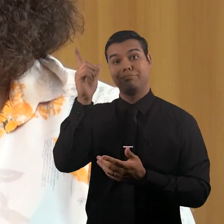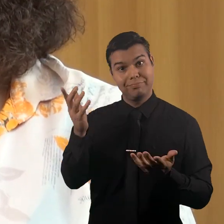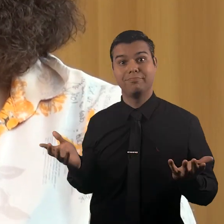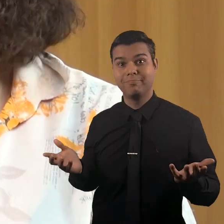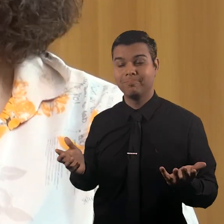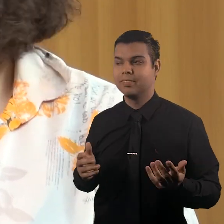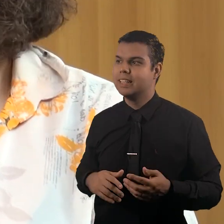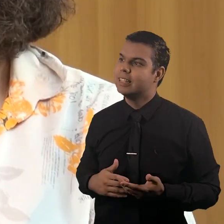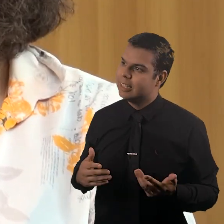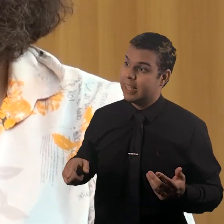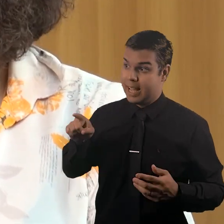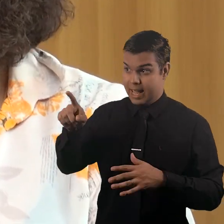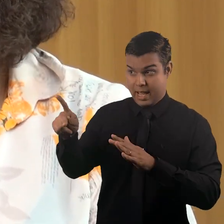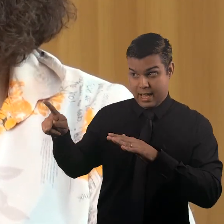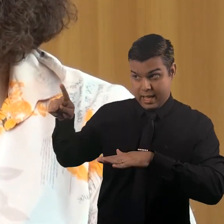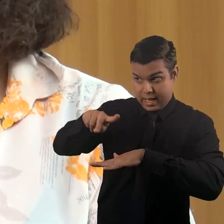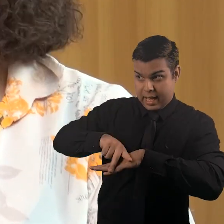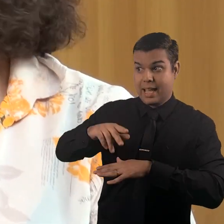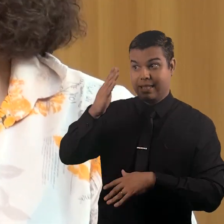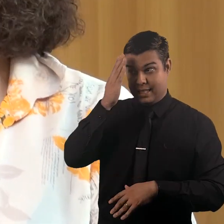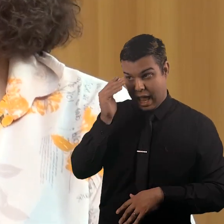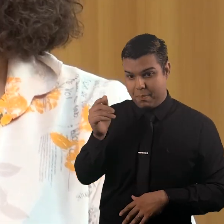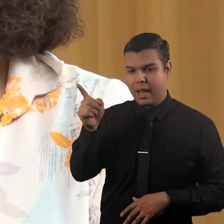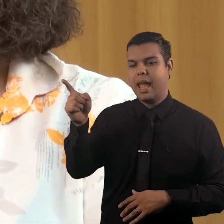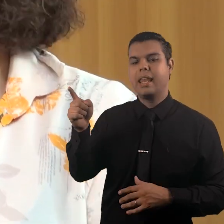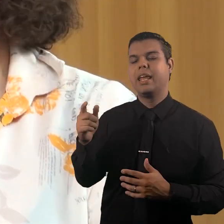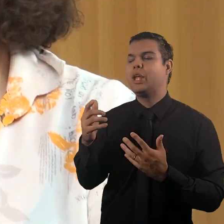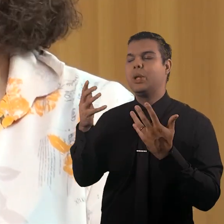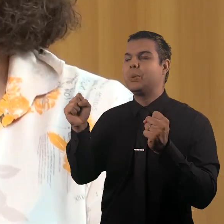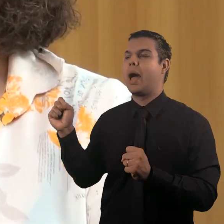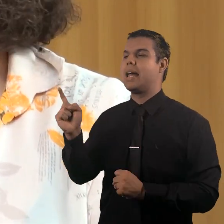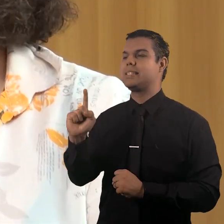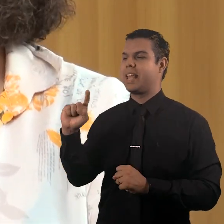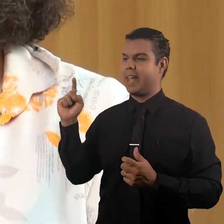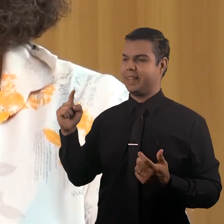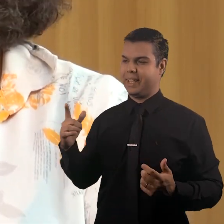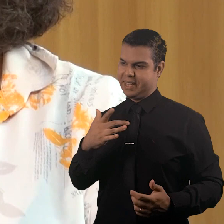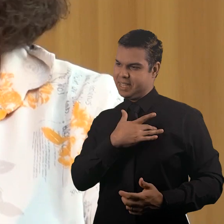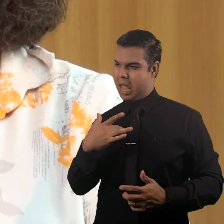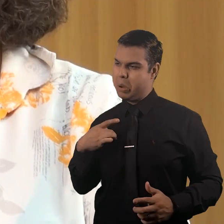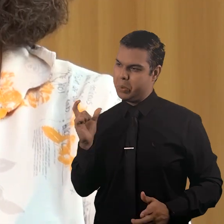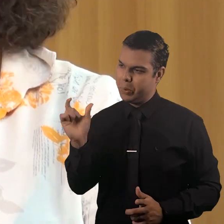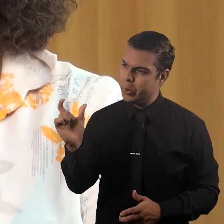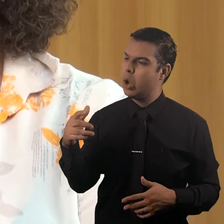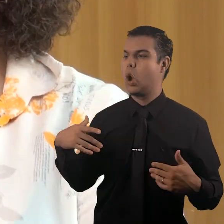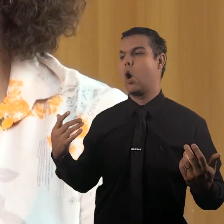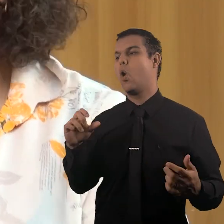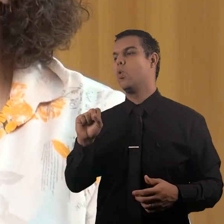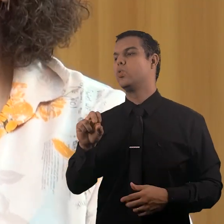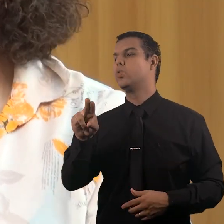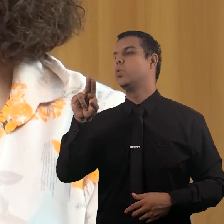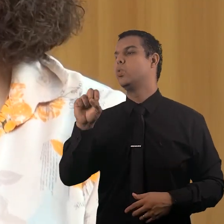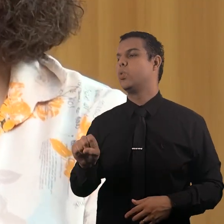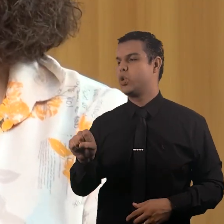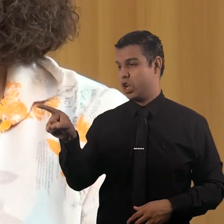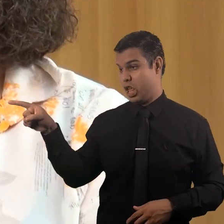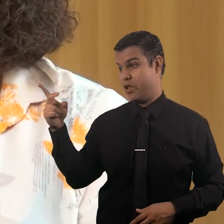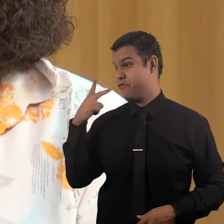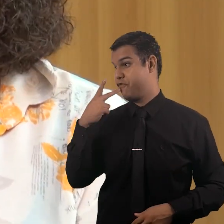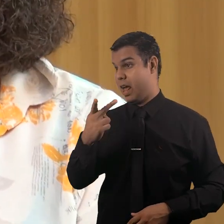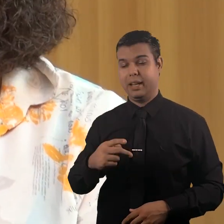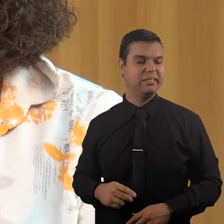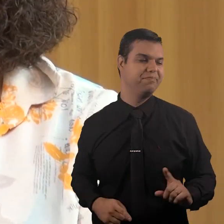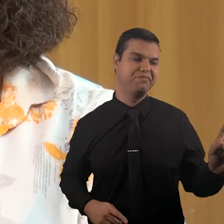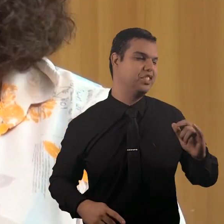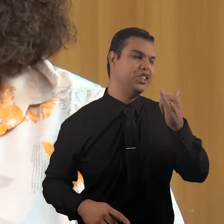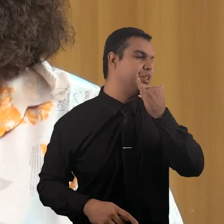passou. Então, o paciente, quando sabe disso, ele não vai aceitar que o plano de saúde ou o SUS diga para ele que ele não